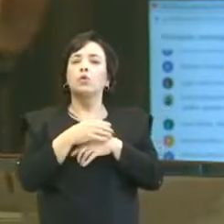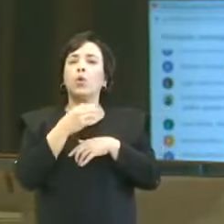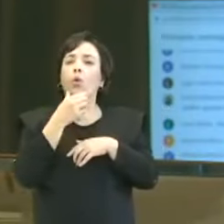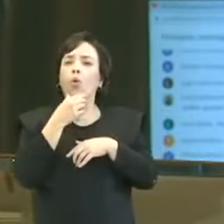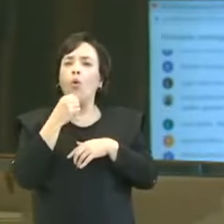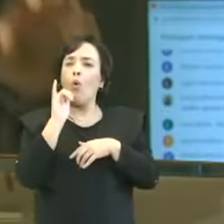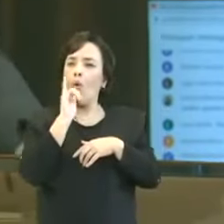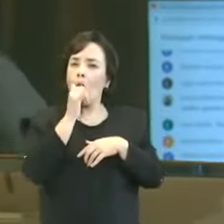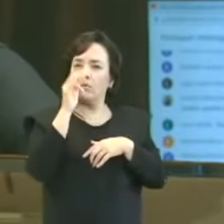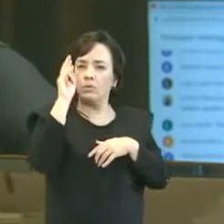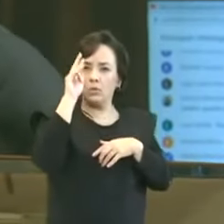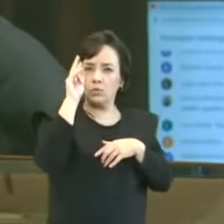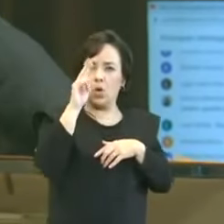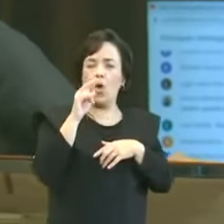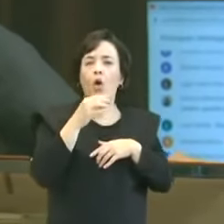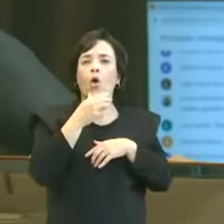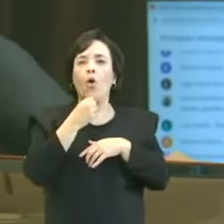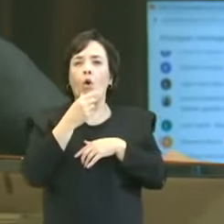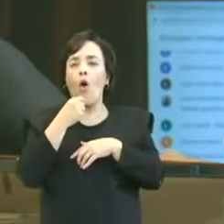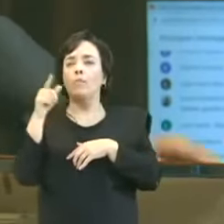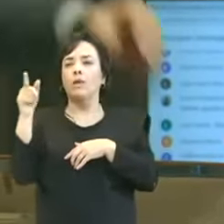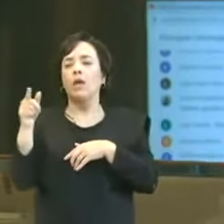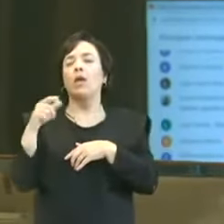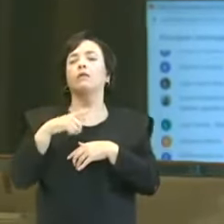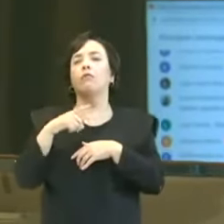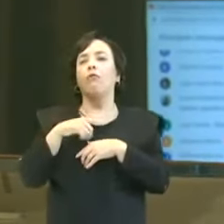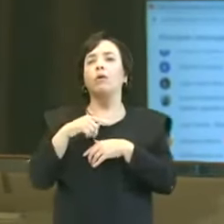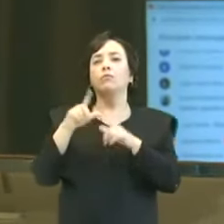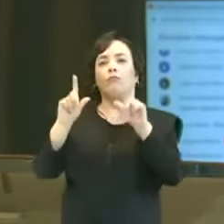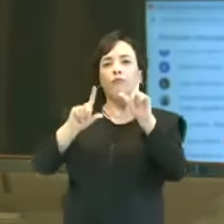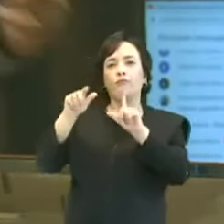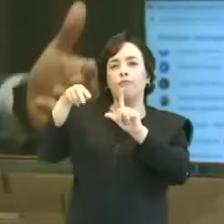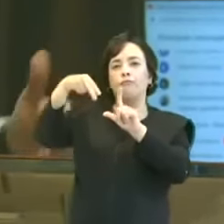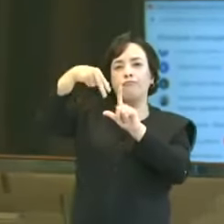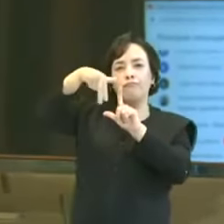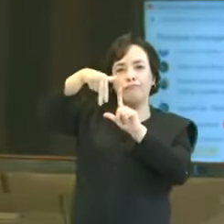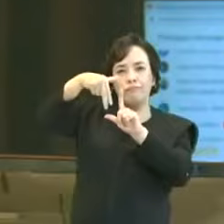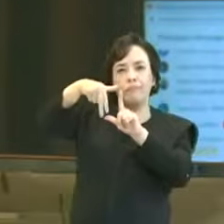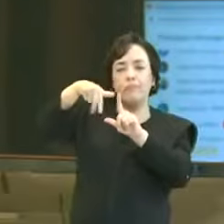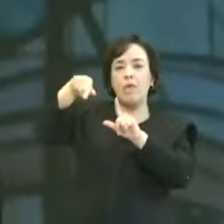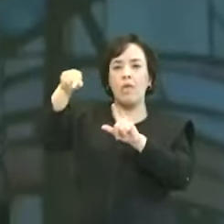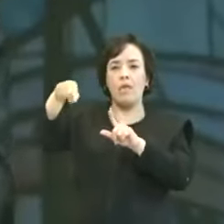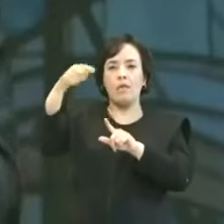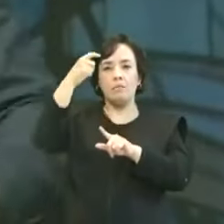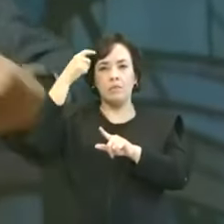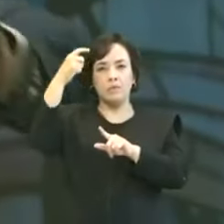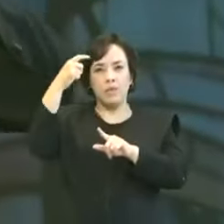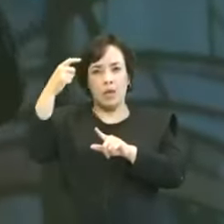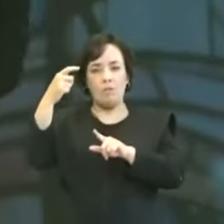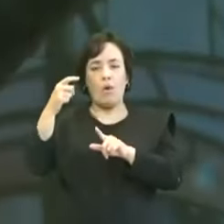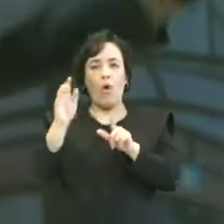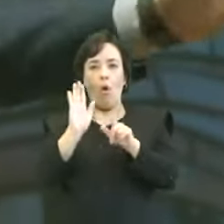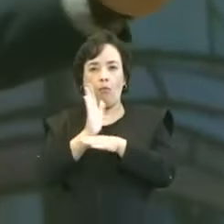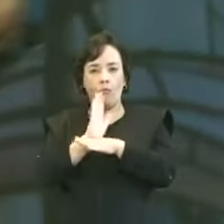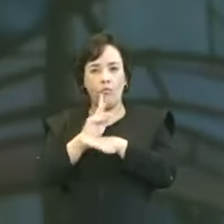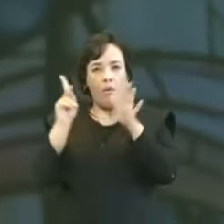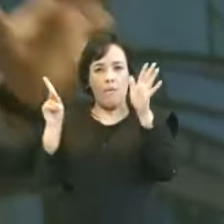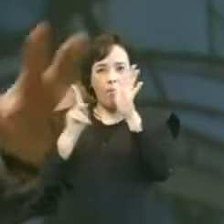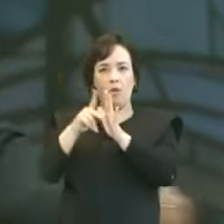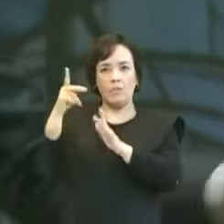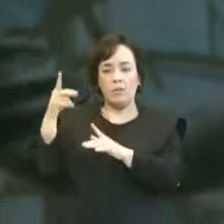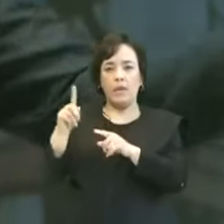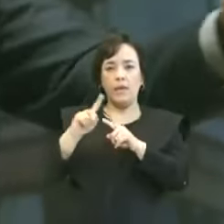foi figurante num filme. Mas ele achava que o filme era sobre ele. Então quando foi o